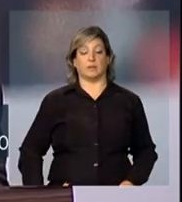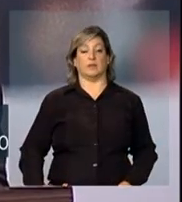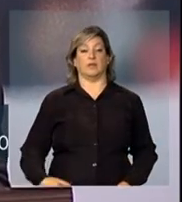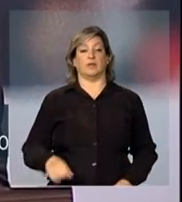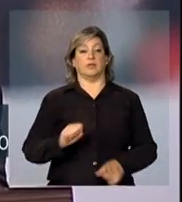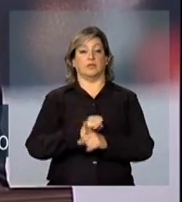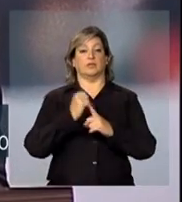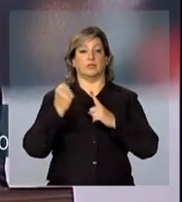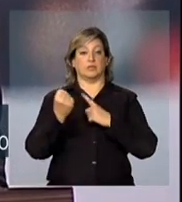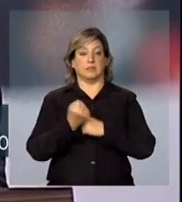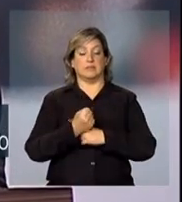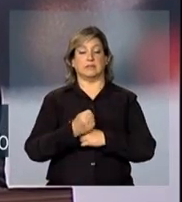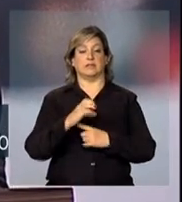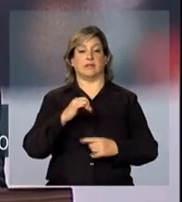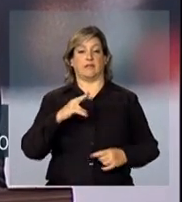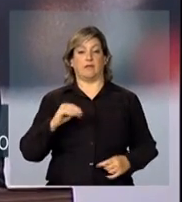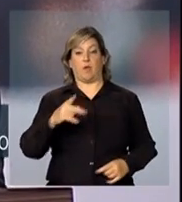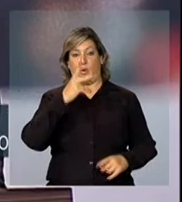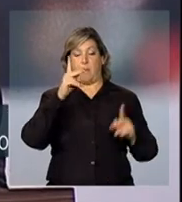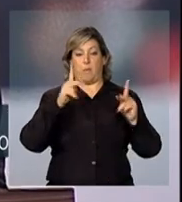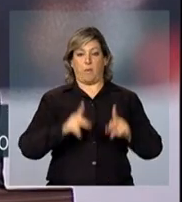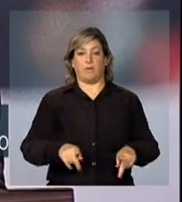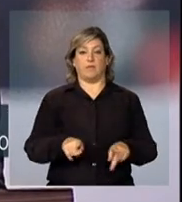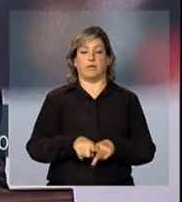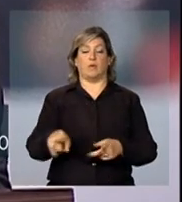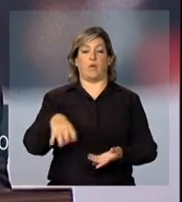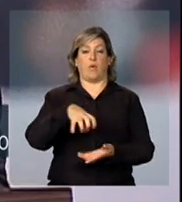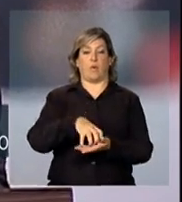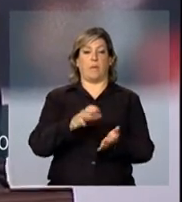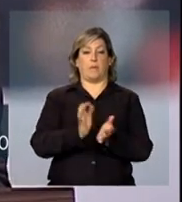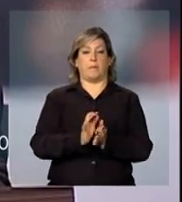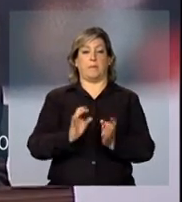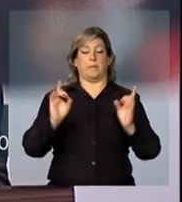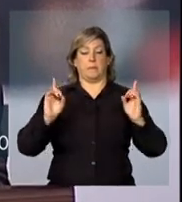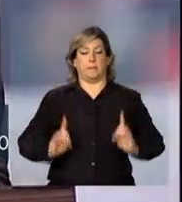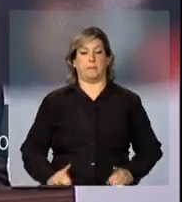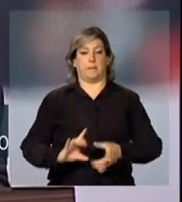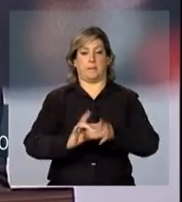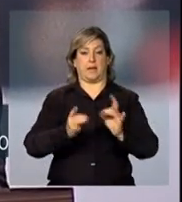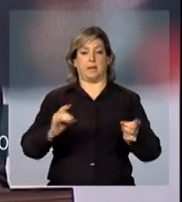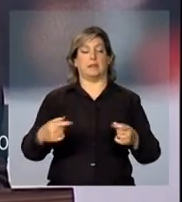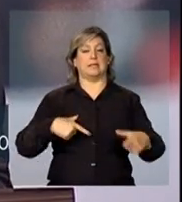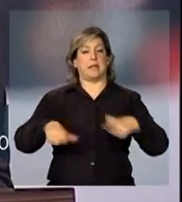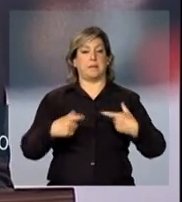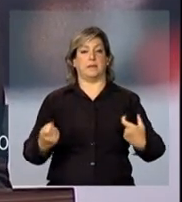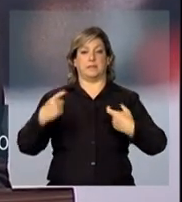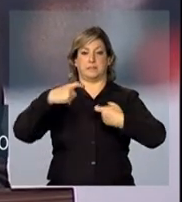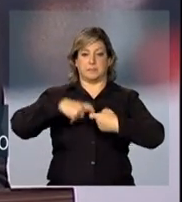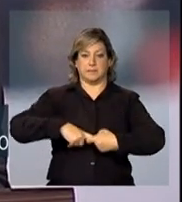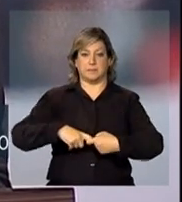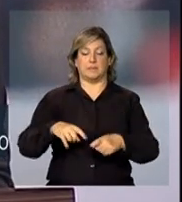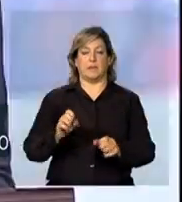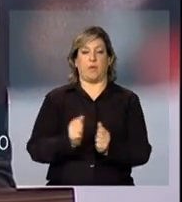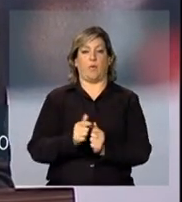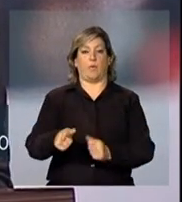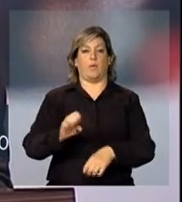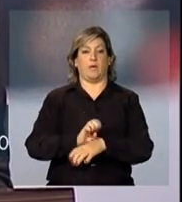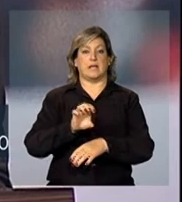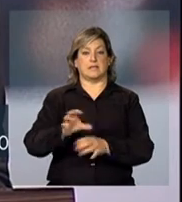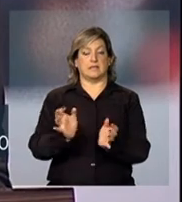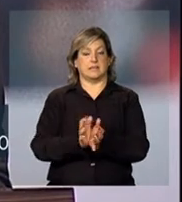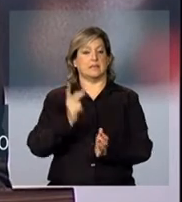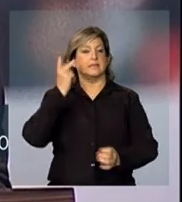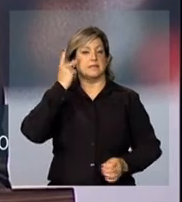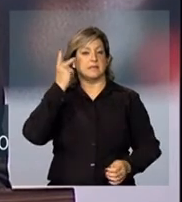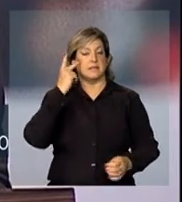civil nesse caso para o comitê paralímpico brasileiro trabalham em parceria o estado